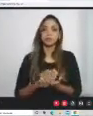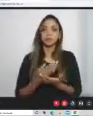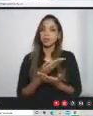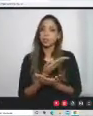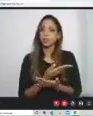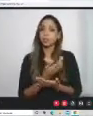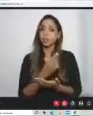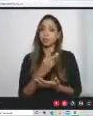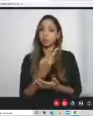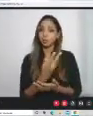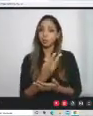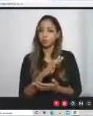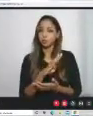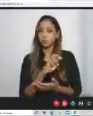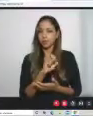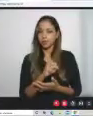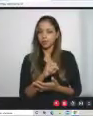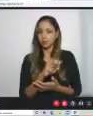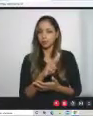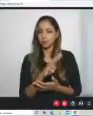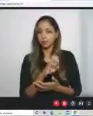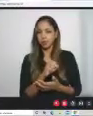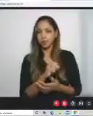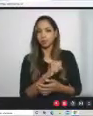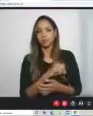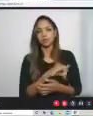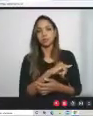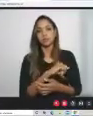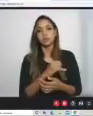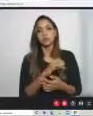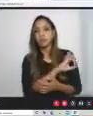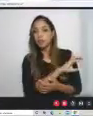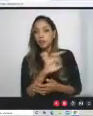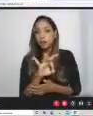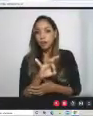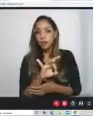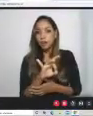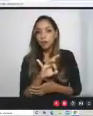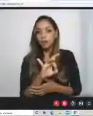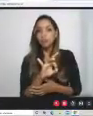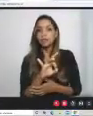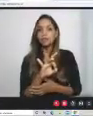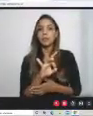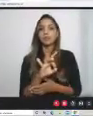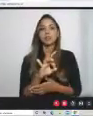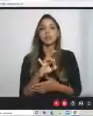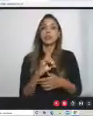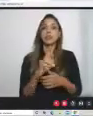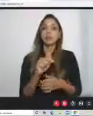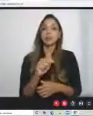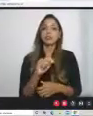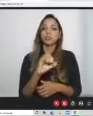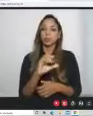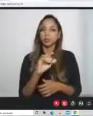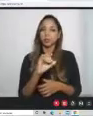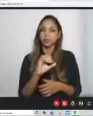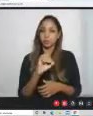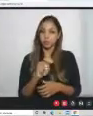Cavalcante e João Dias, né, cada uma menos 3 agentes. Ou seja, temos que realmente sentar